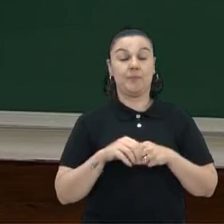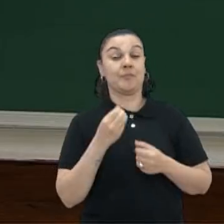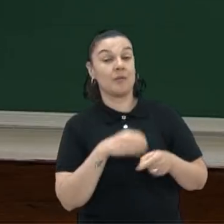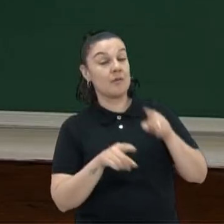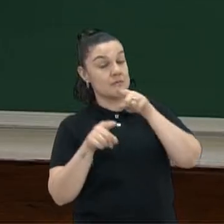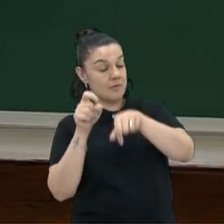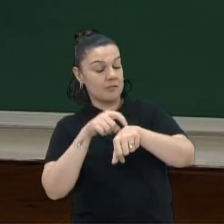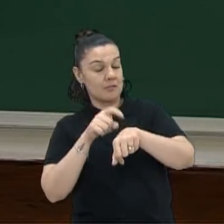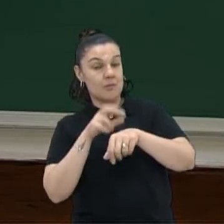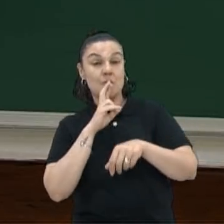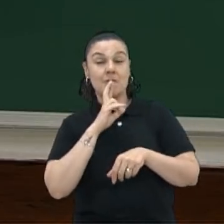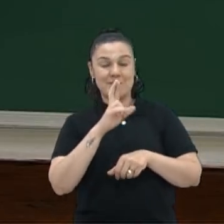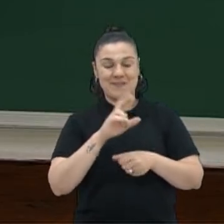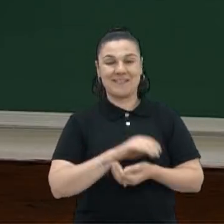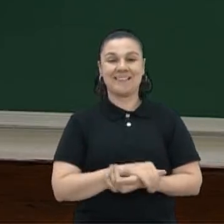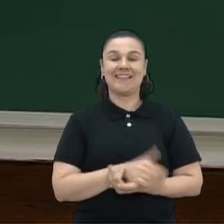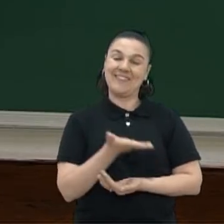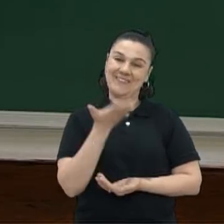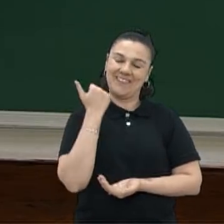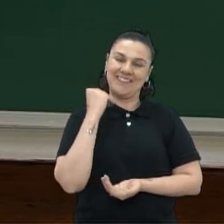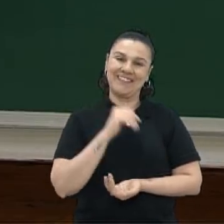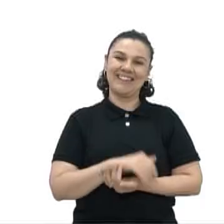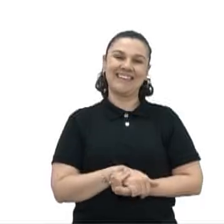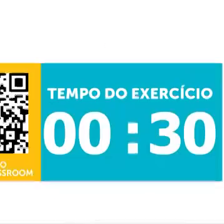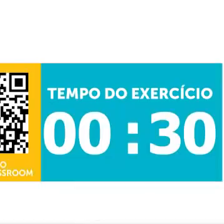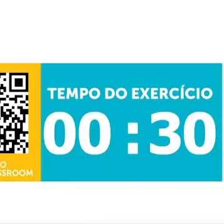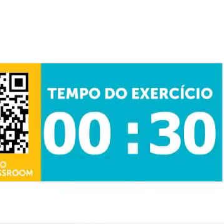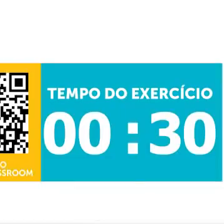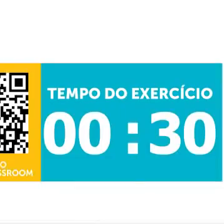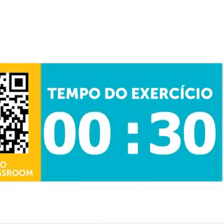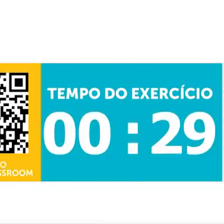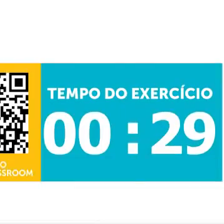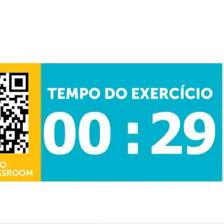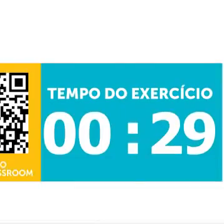tempinho para responder isso. Vamos lá?